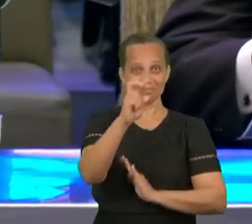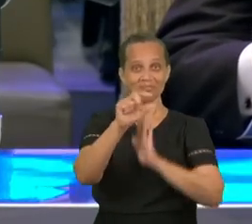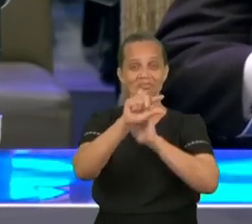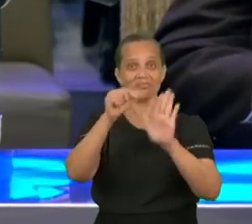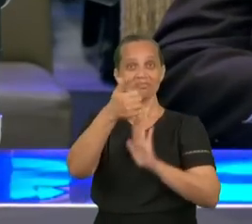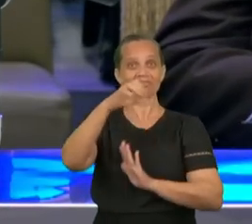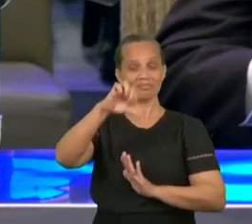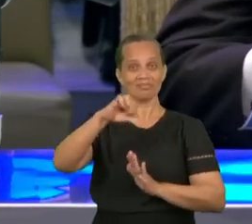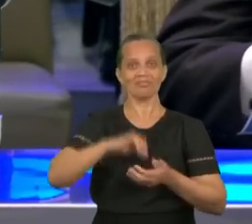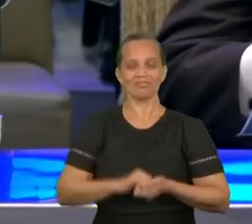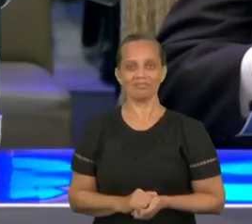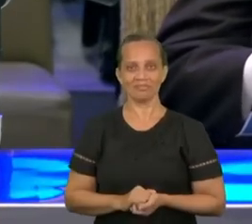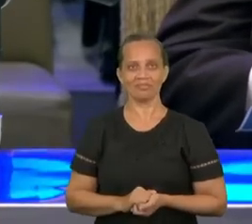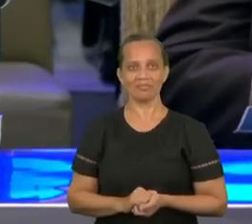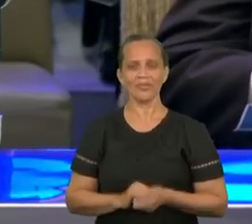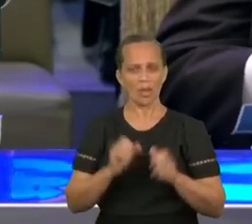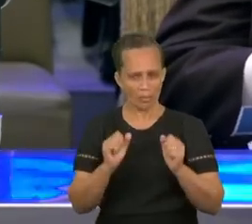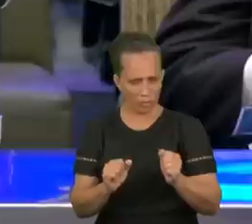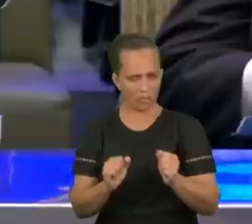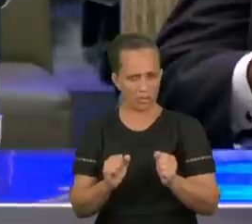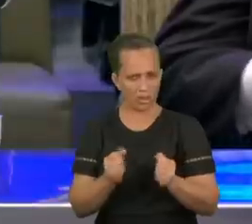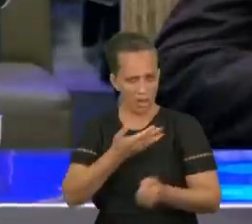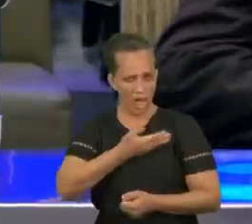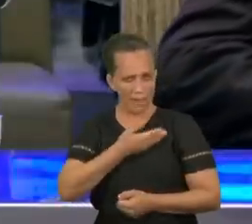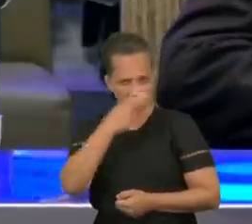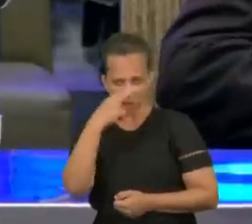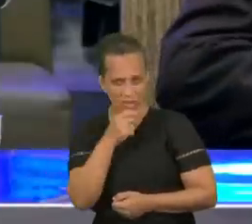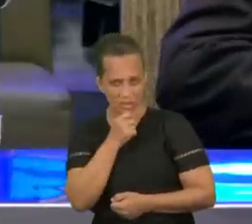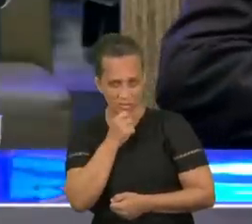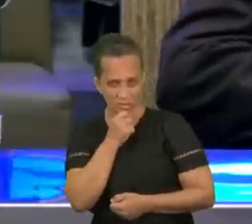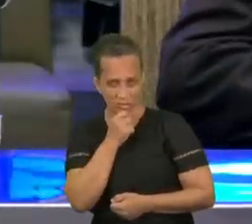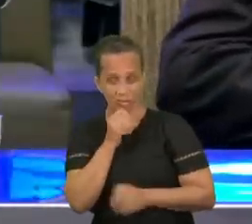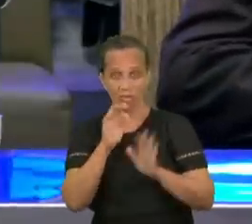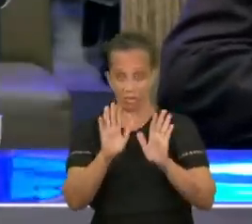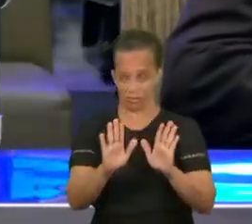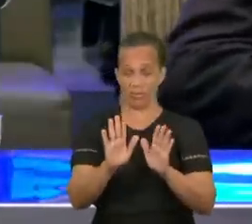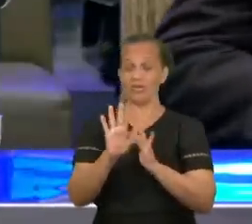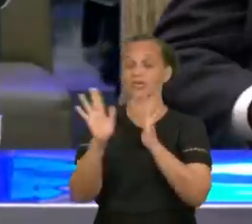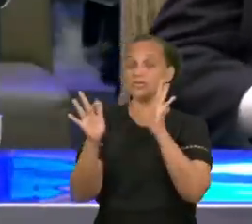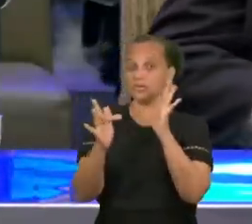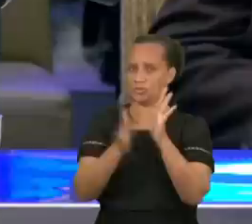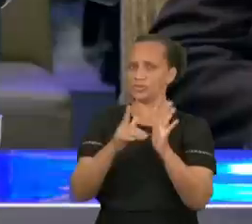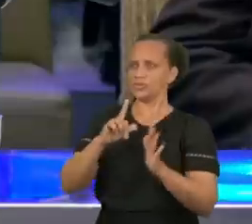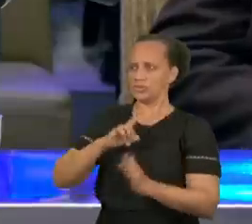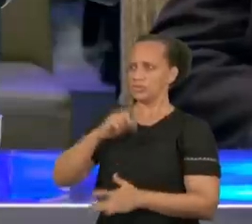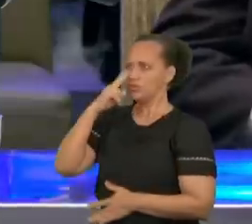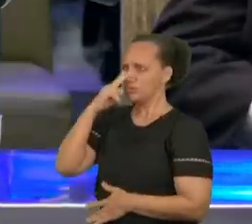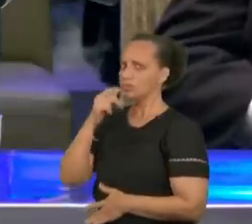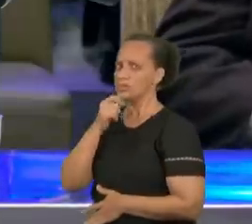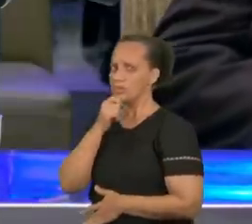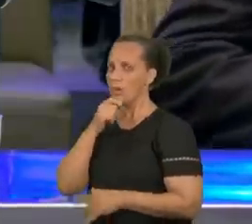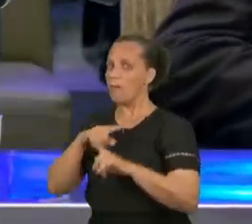amigos incrédulo porque pelo que o senhor disse aí você já perceberam que Jesus tinha amigos em Credo limão mas nenhuma